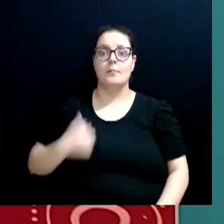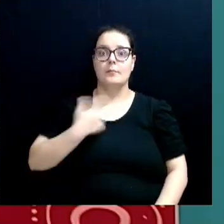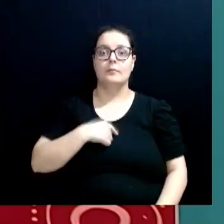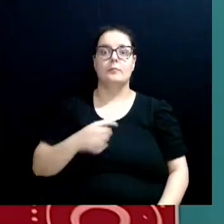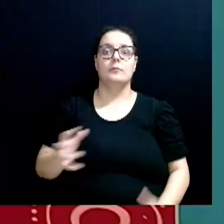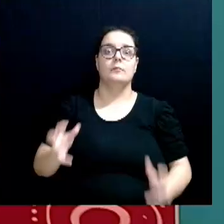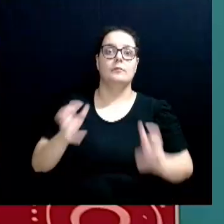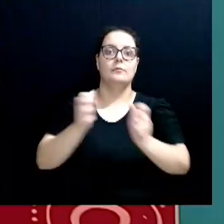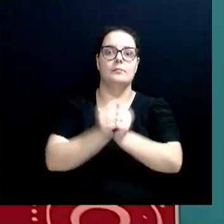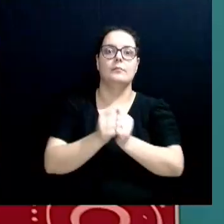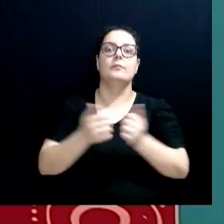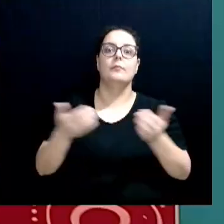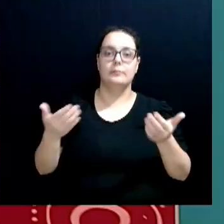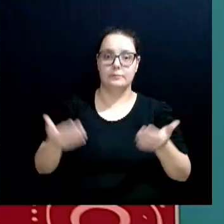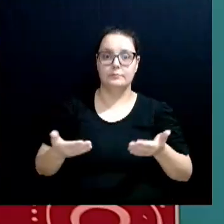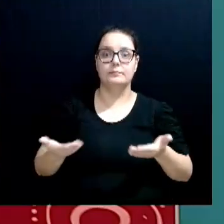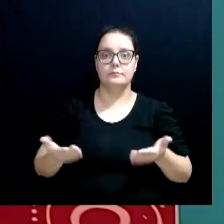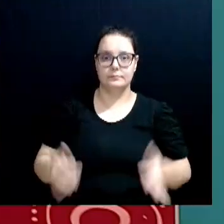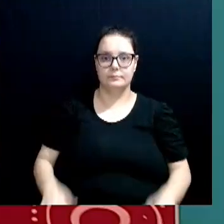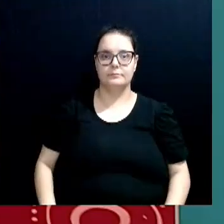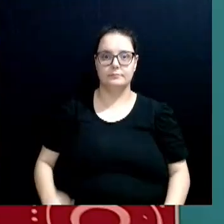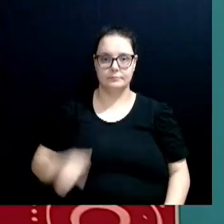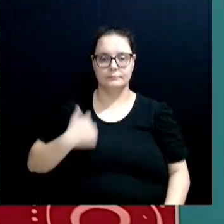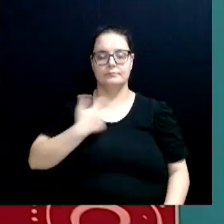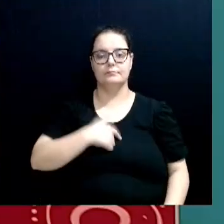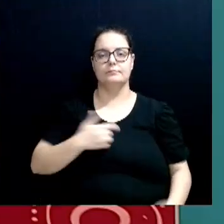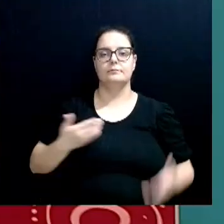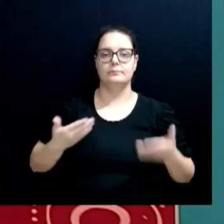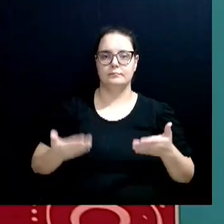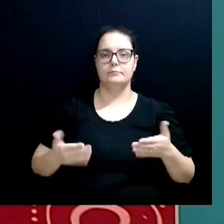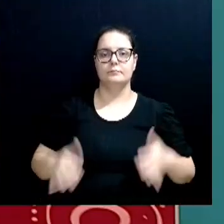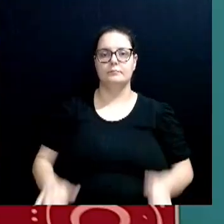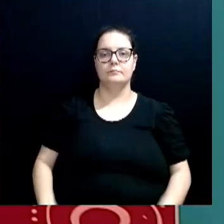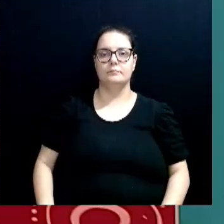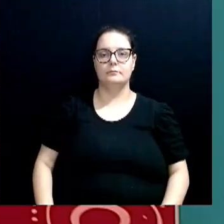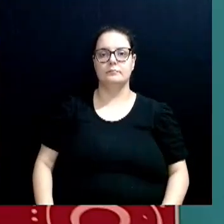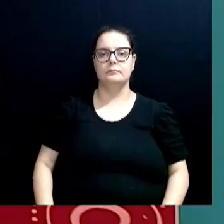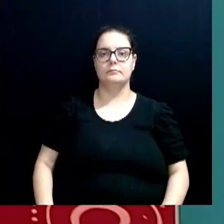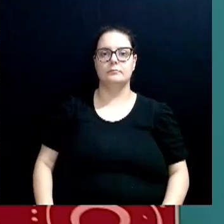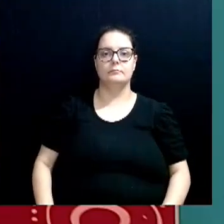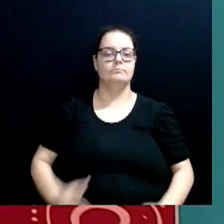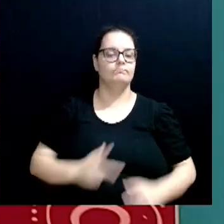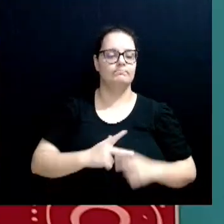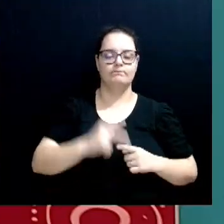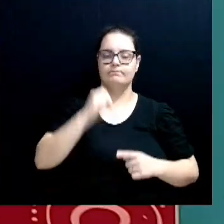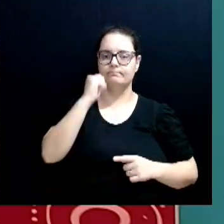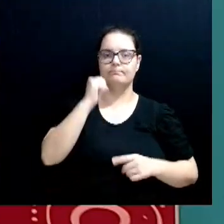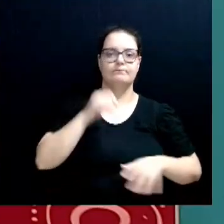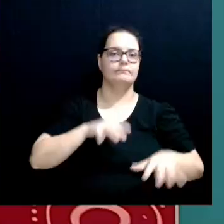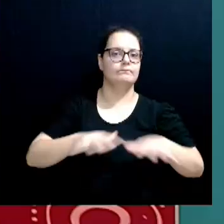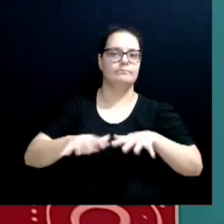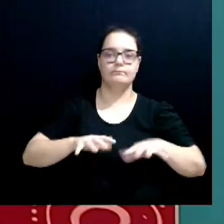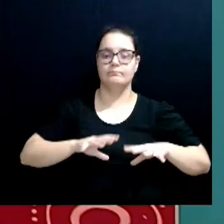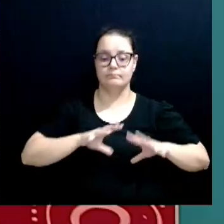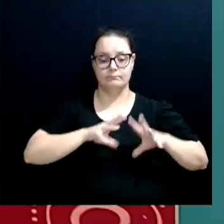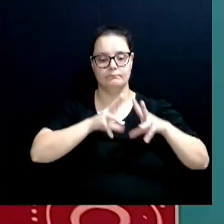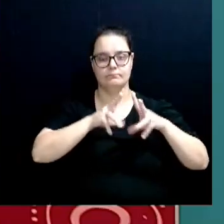hoje, nós estamos aqui nesse lugar. Isso aqui é uma vitória de um movimento, vitória de um